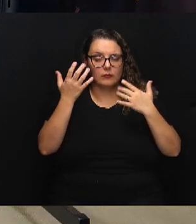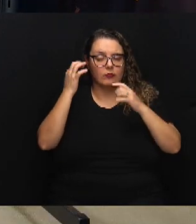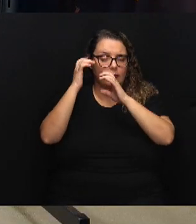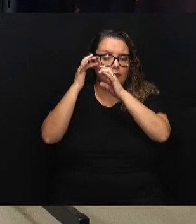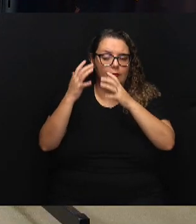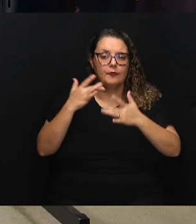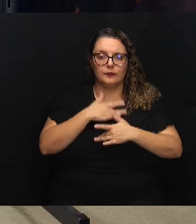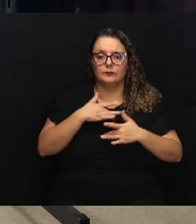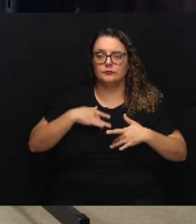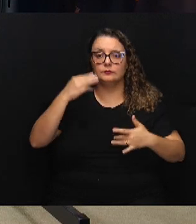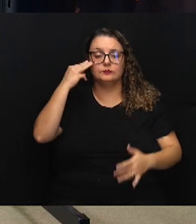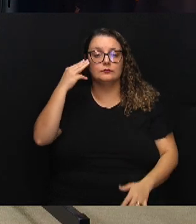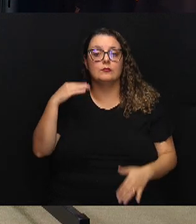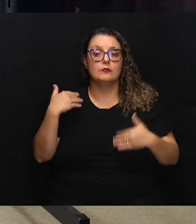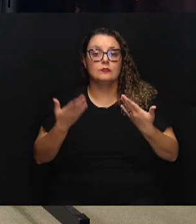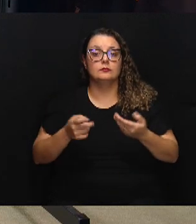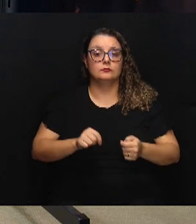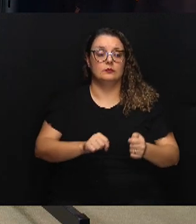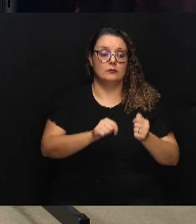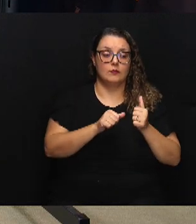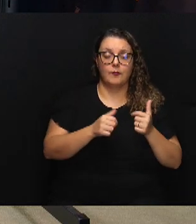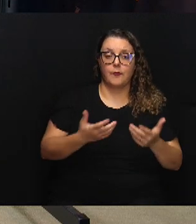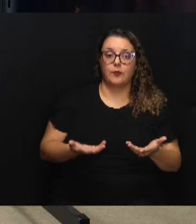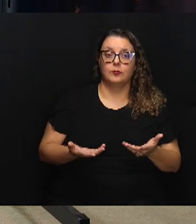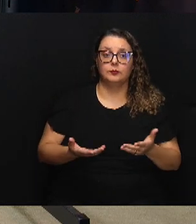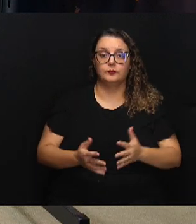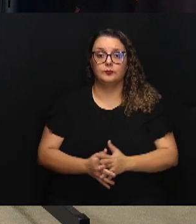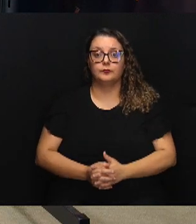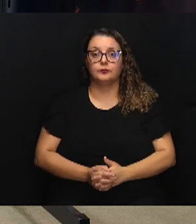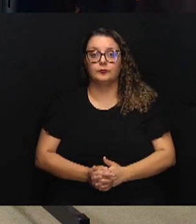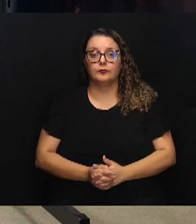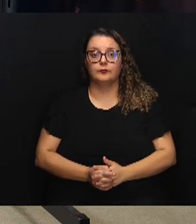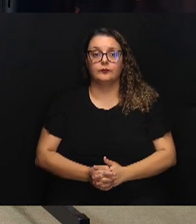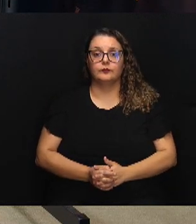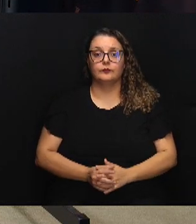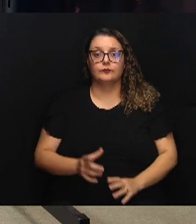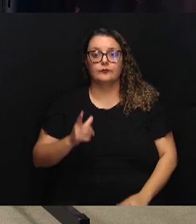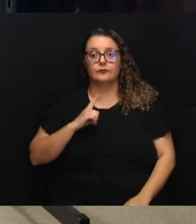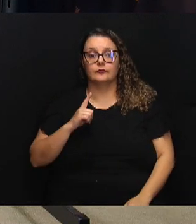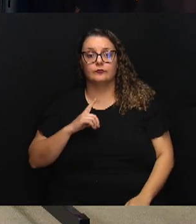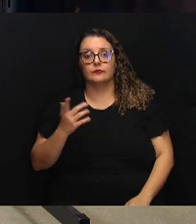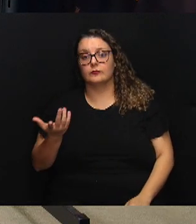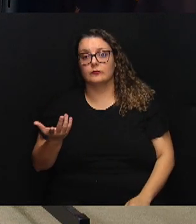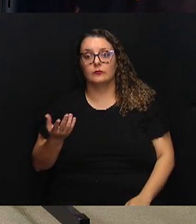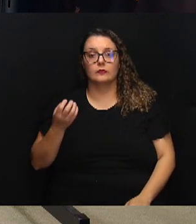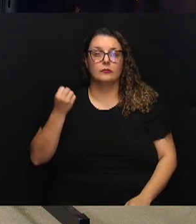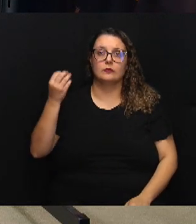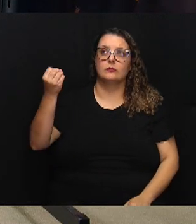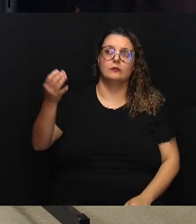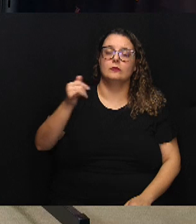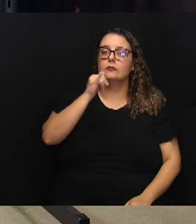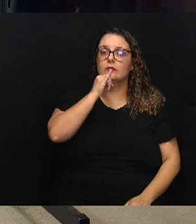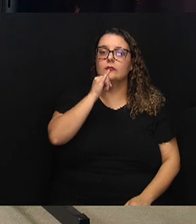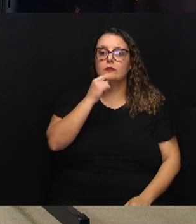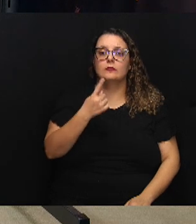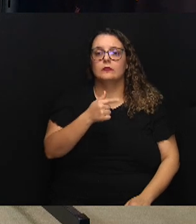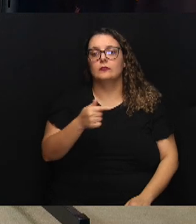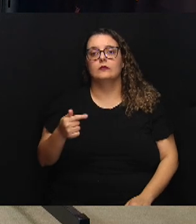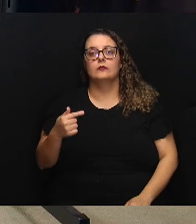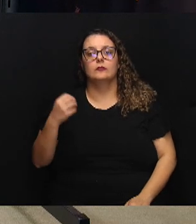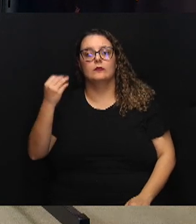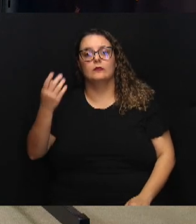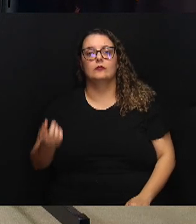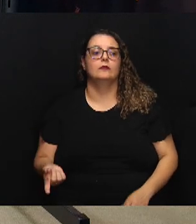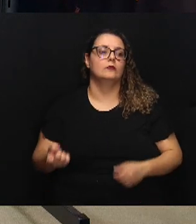saúde mental? Quais são os benefícios, né? E isso tem tipo assim, a gente viaja, fica uma semana viajando, depois